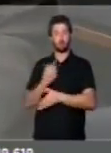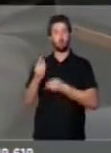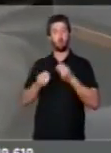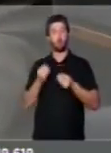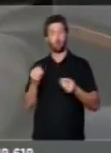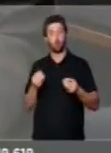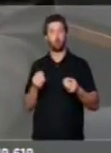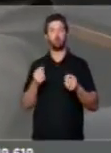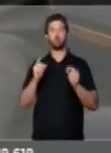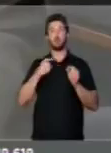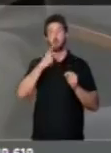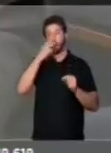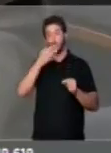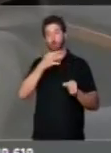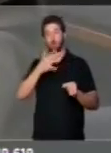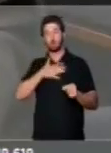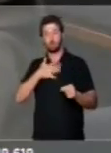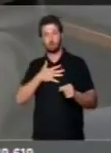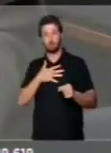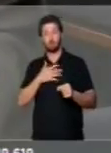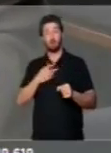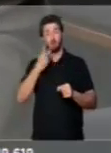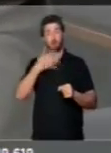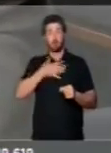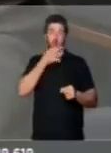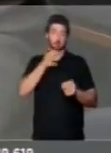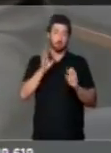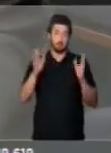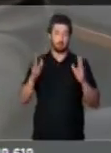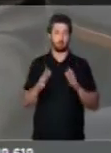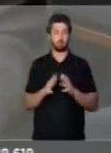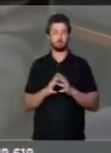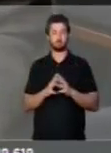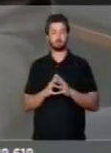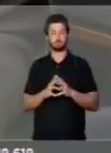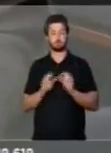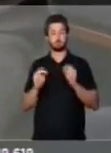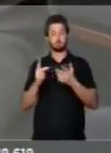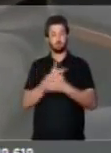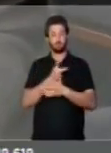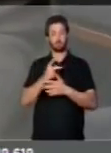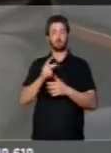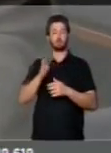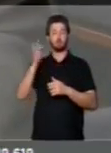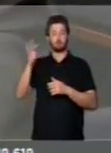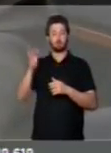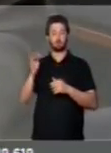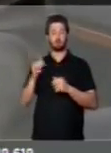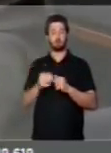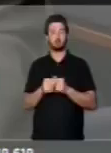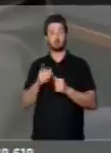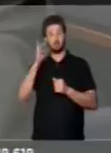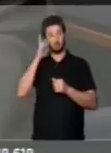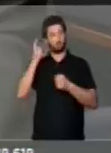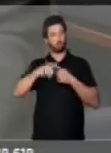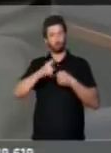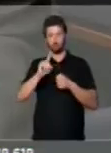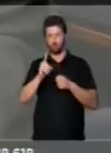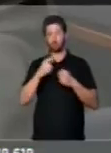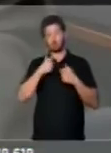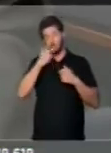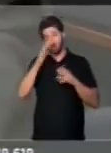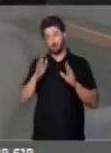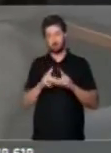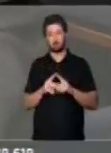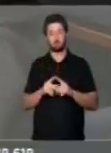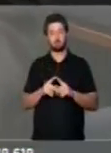seria, o que eu achava, eu dei minha opinião, né, sobre o que vai acontecer, que eu acho que Dilma não volta mais, disse a ele isso.